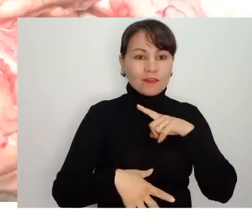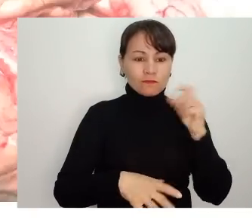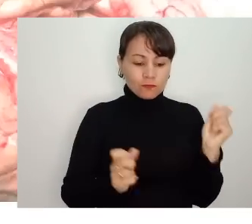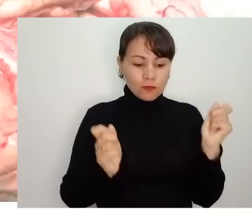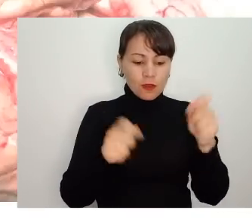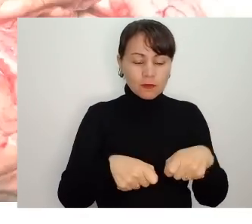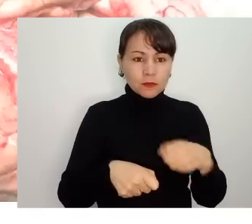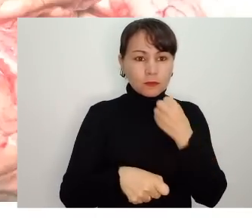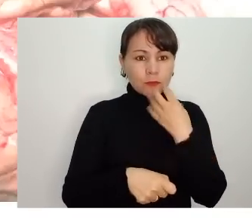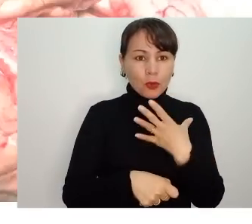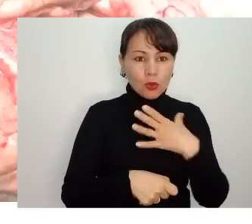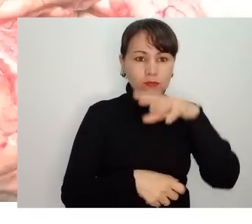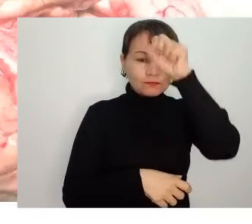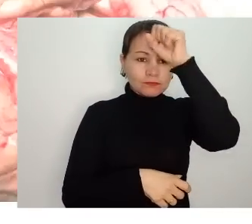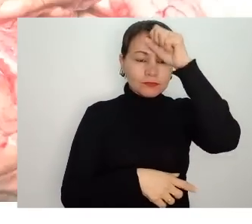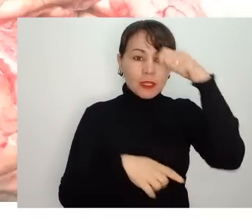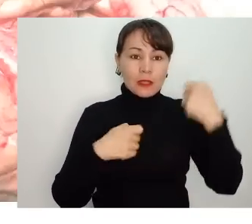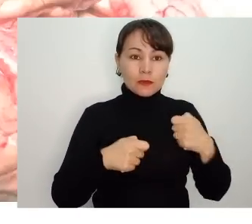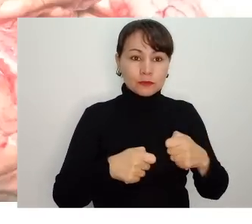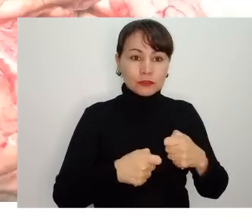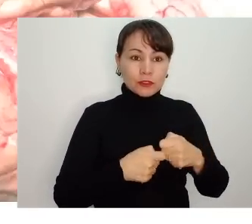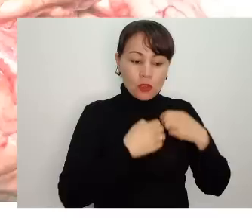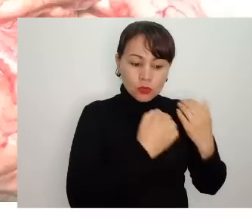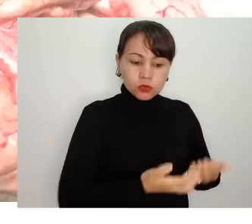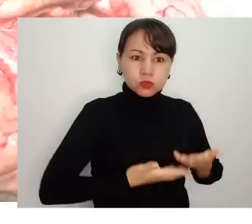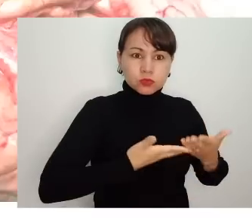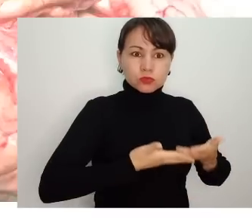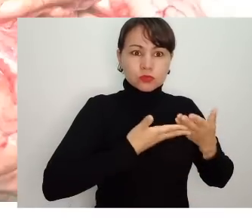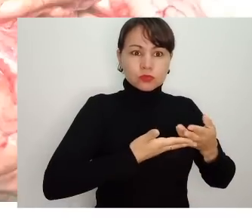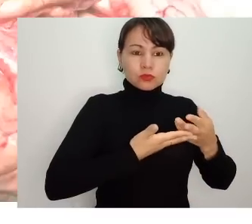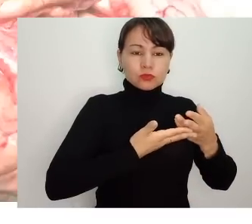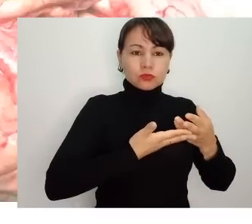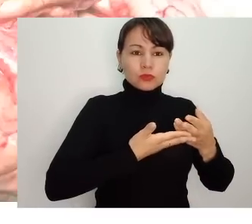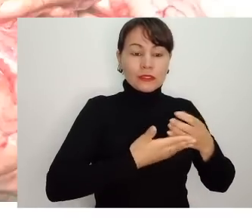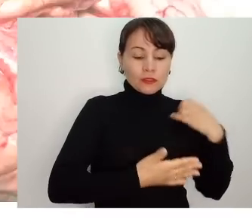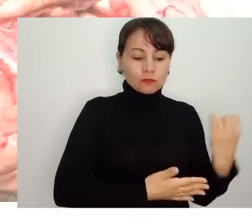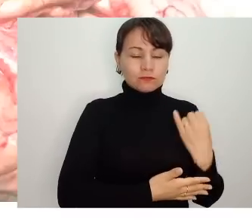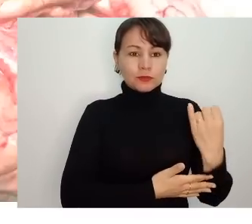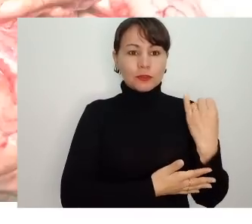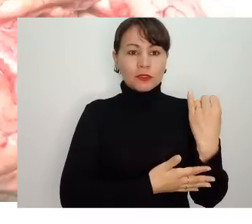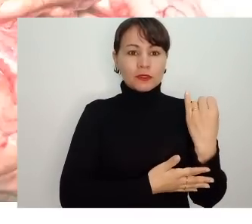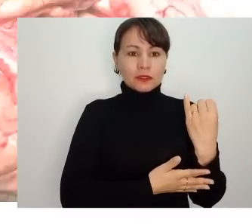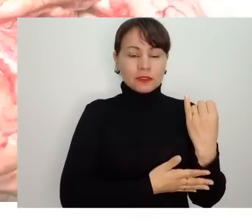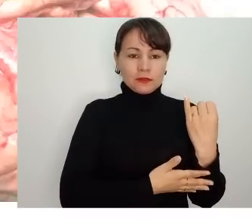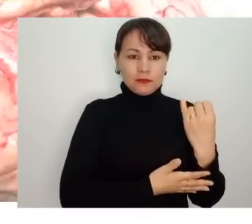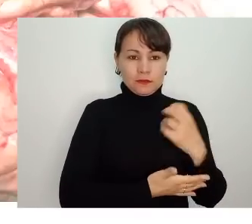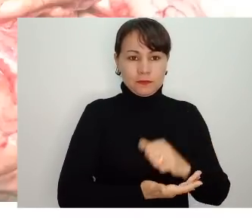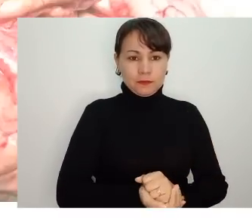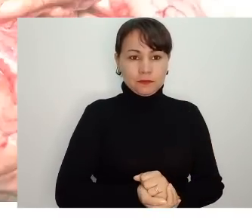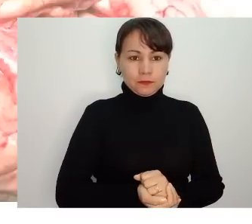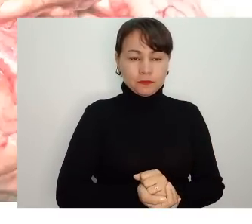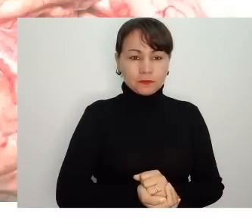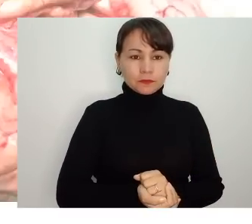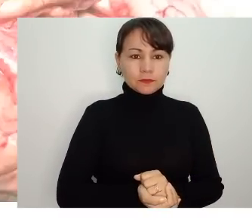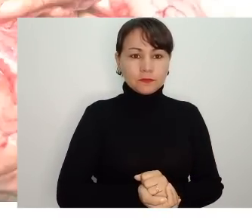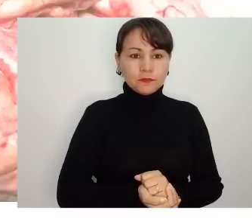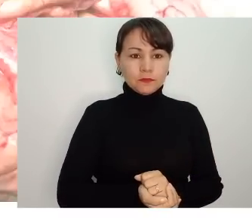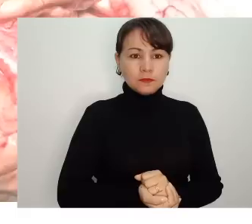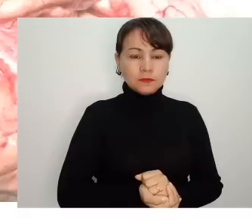capacidade boa de aprendizado, ele precisa de nutrientes básicos, que são essenciais para